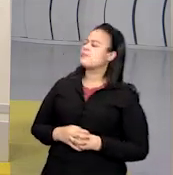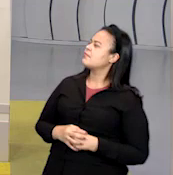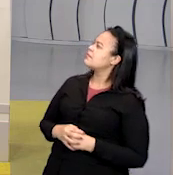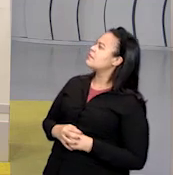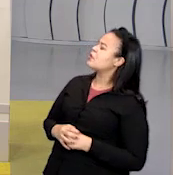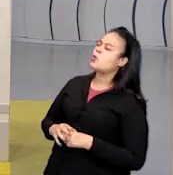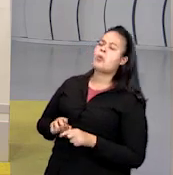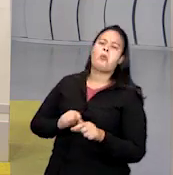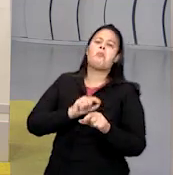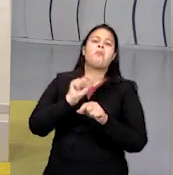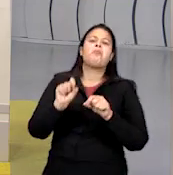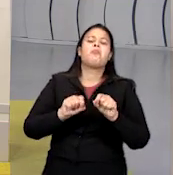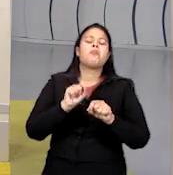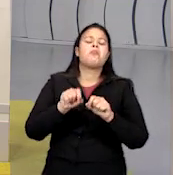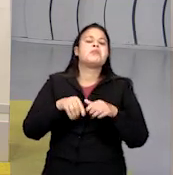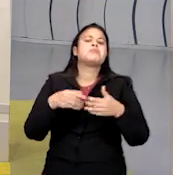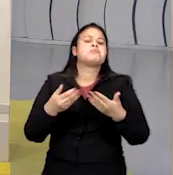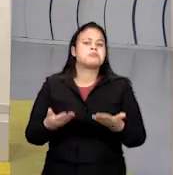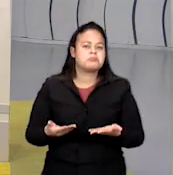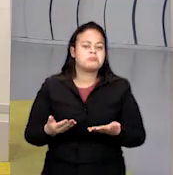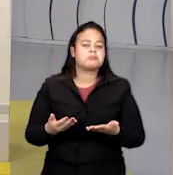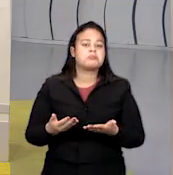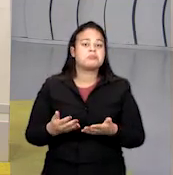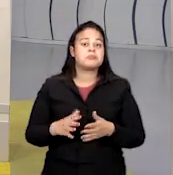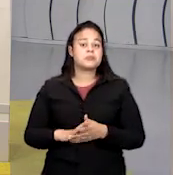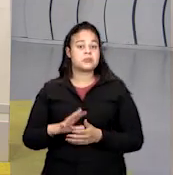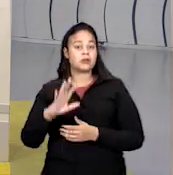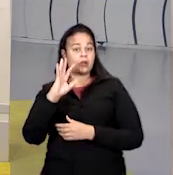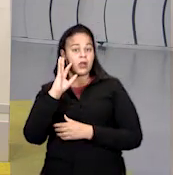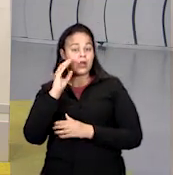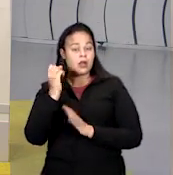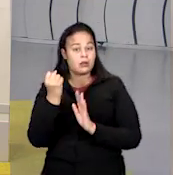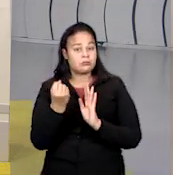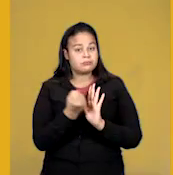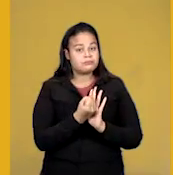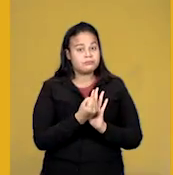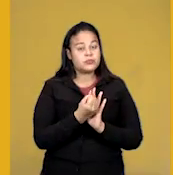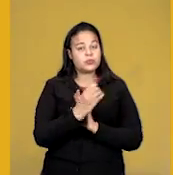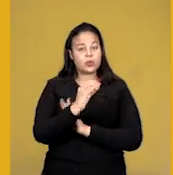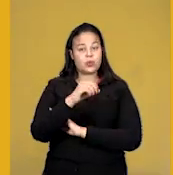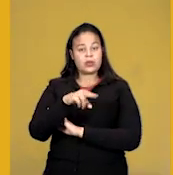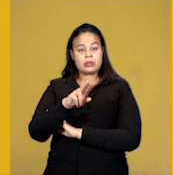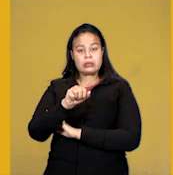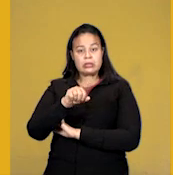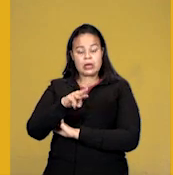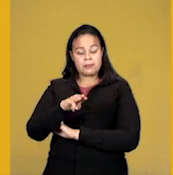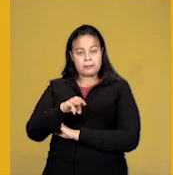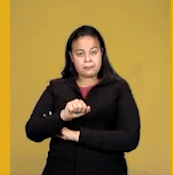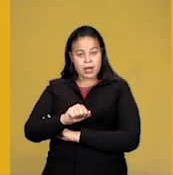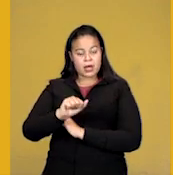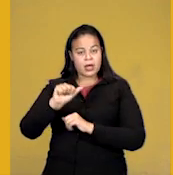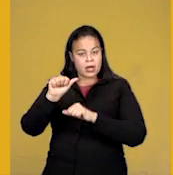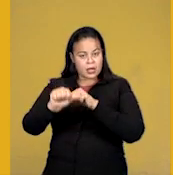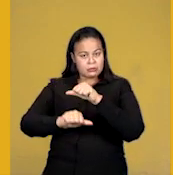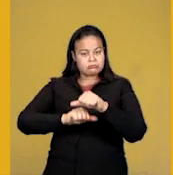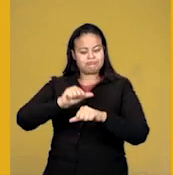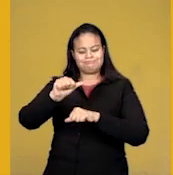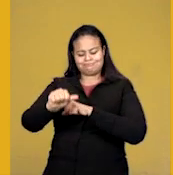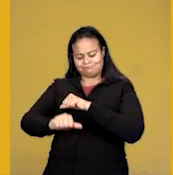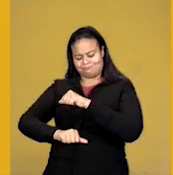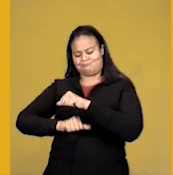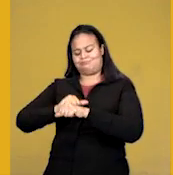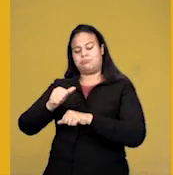impactos ambientais? Segundo uma resolução do CONAMA, impactos ambientais são alterações que ocorrem no